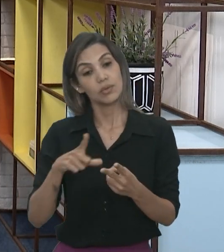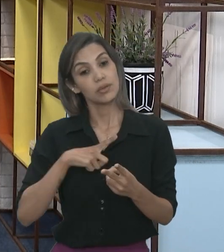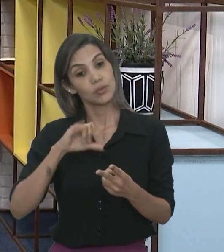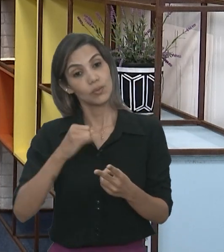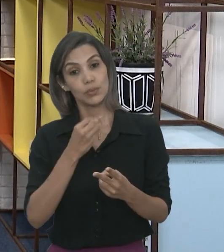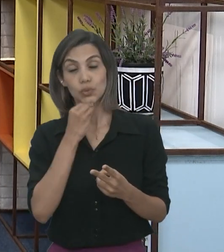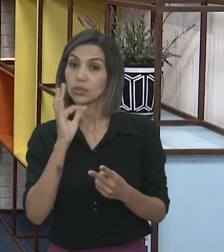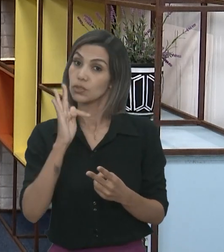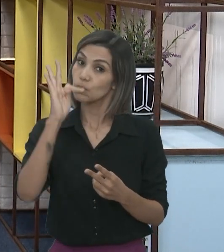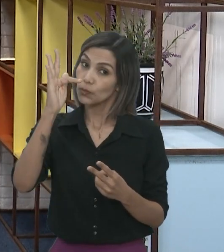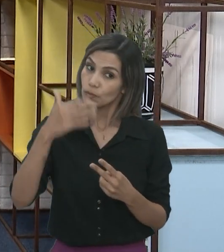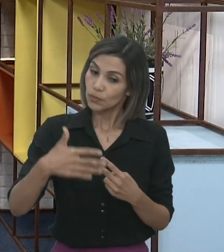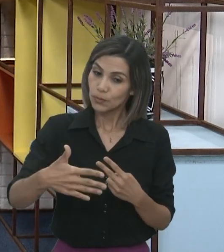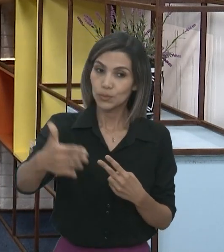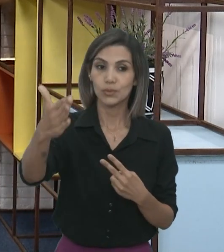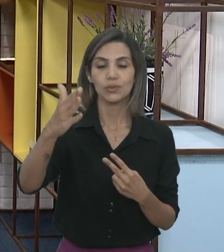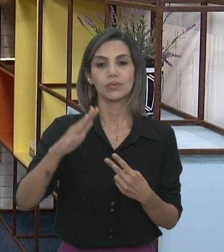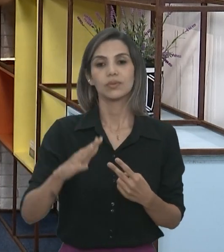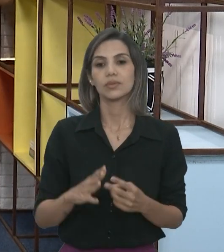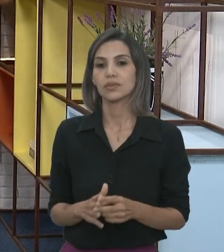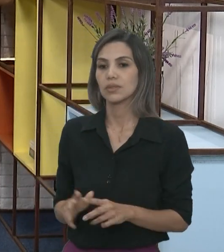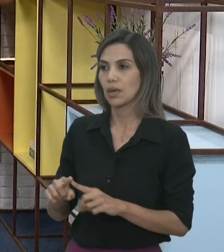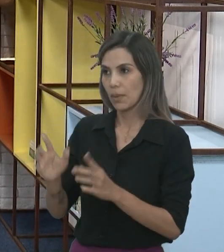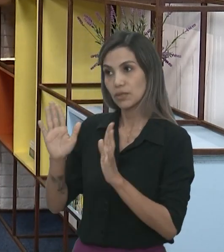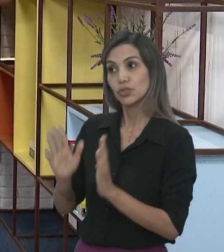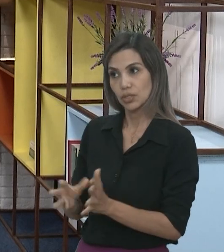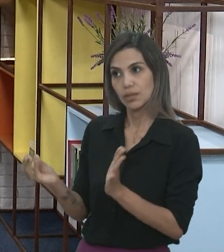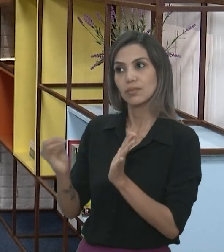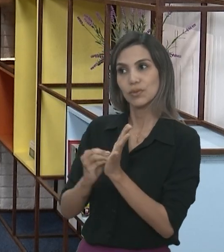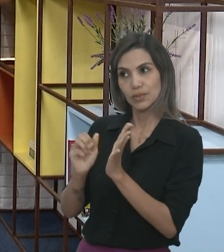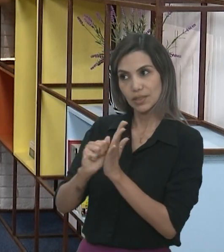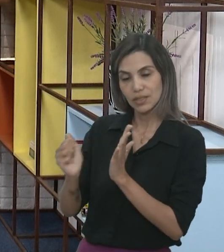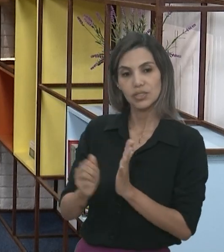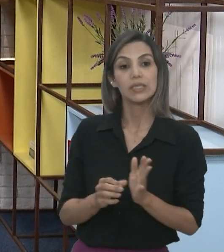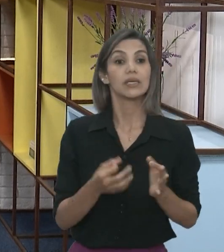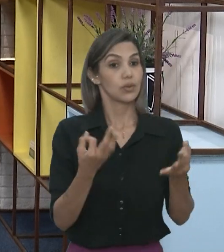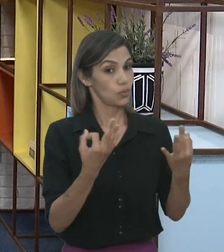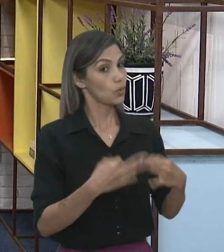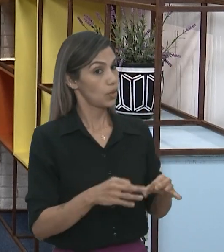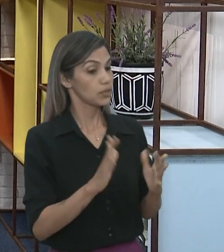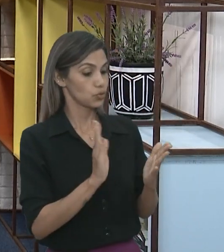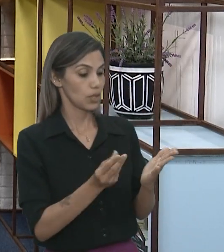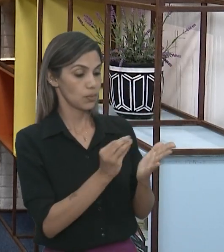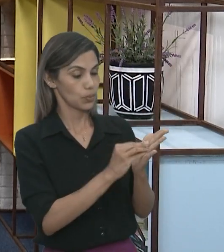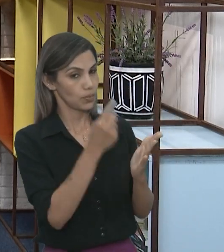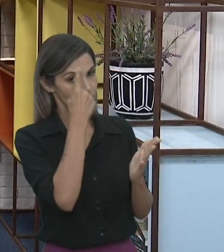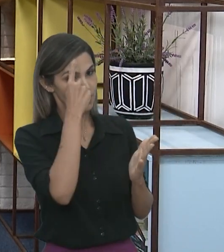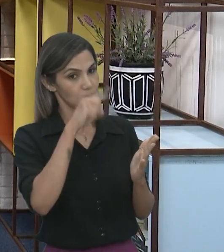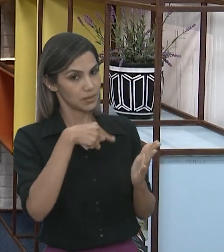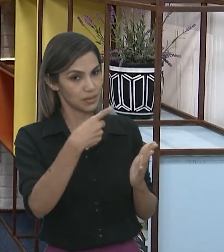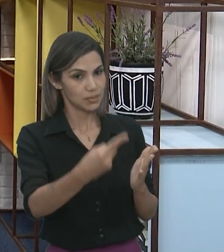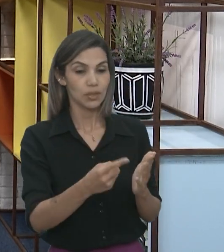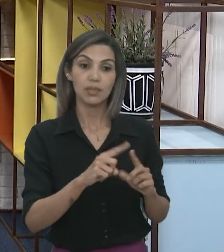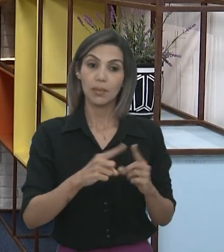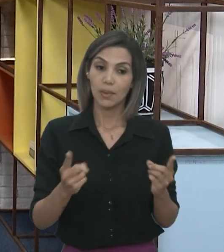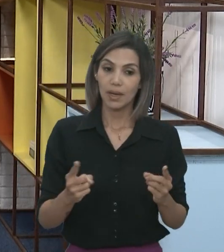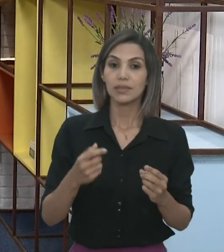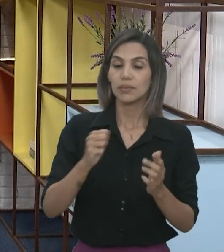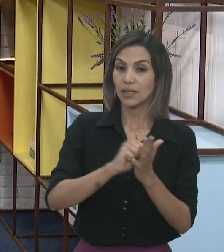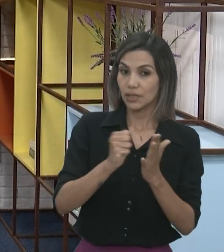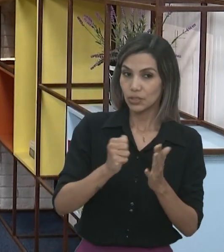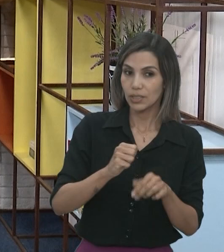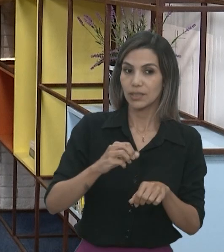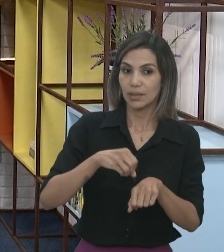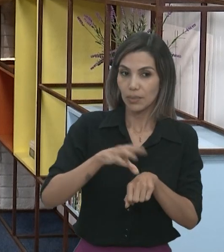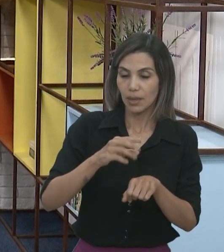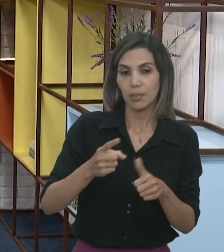mais futura, viu, Cássio? Só já colocar na agenda, né? Exatamente, deixar como lembrete. Mas claro, antes da gente seguir falando sobre as dicas, eu vou